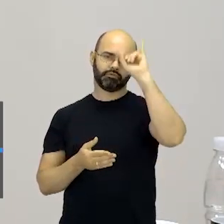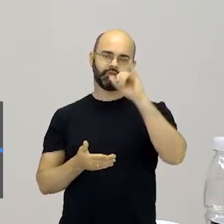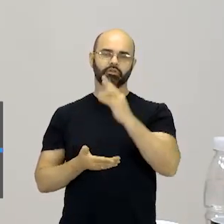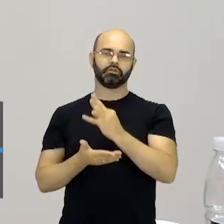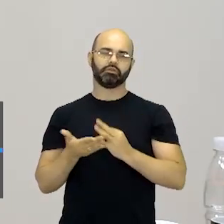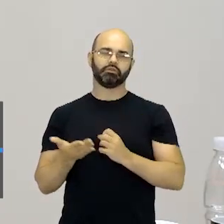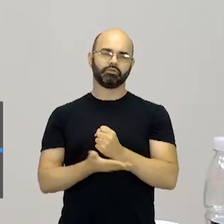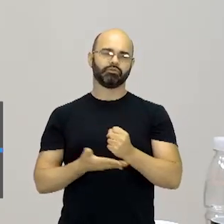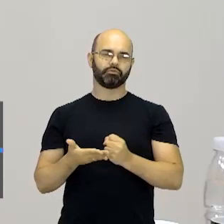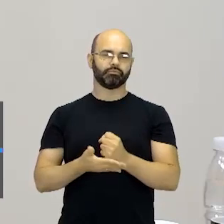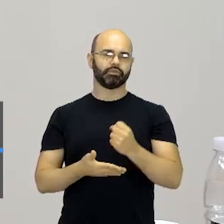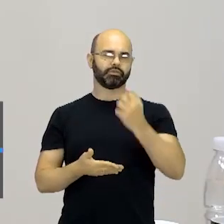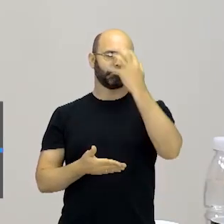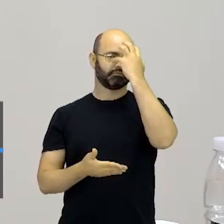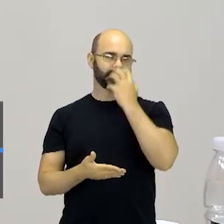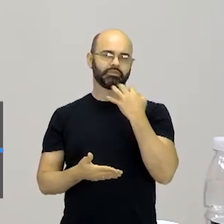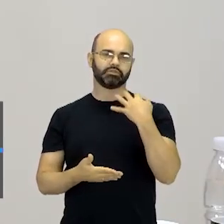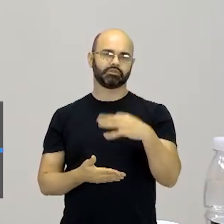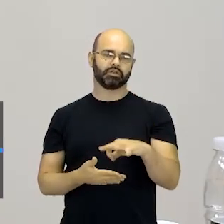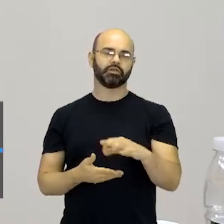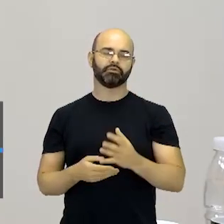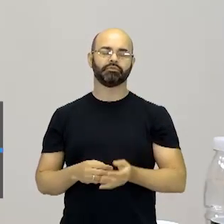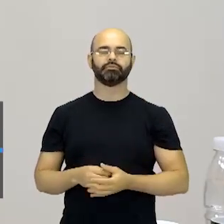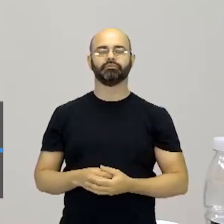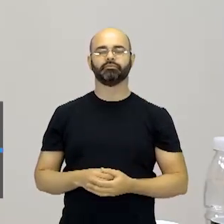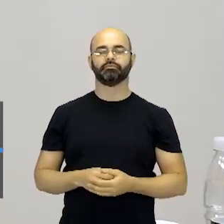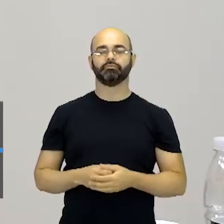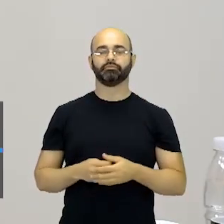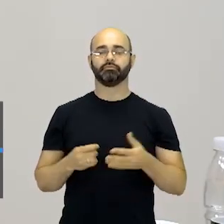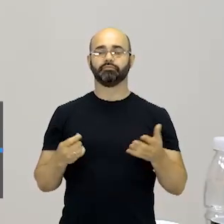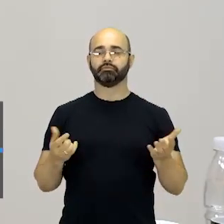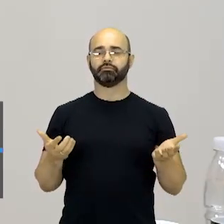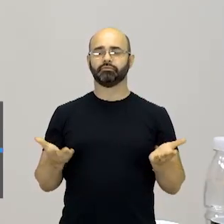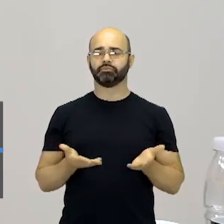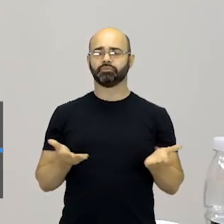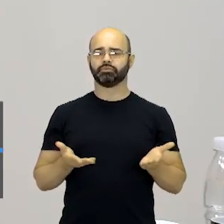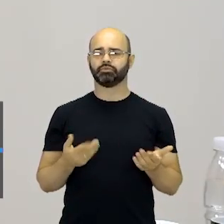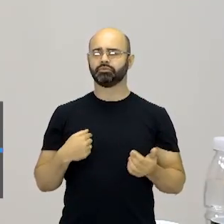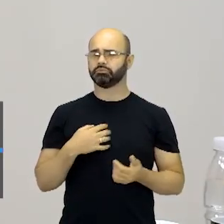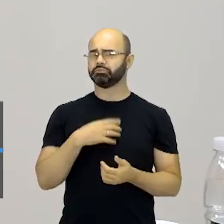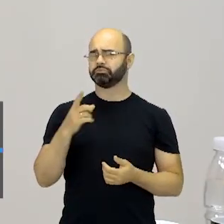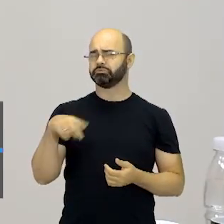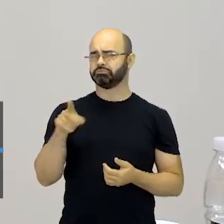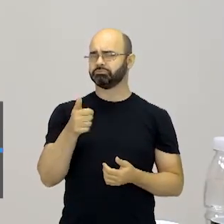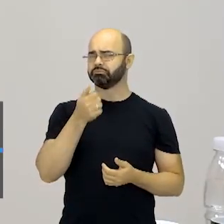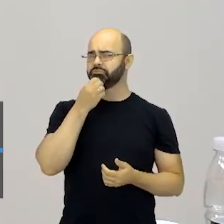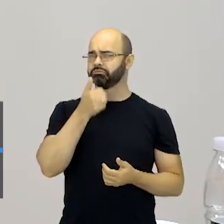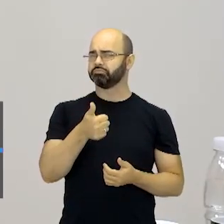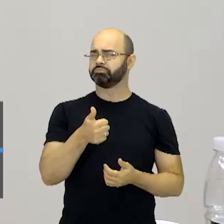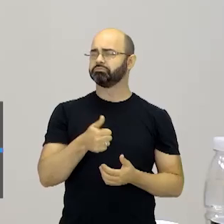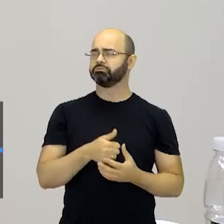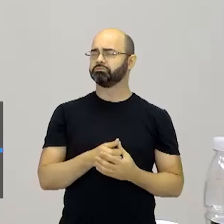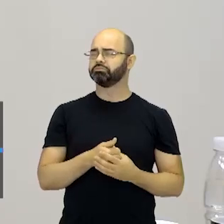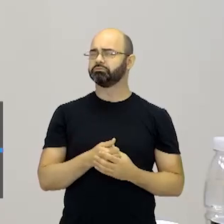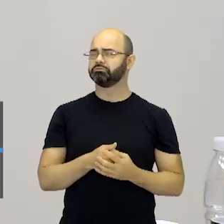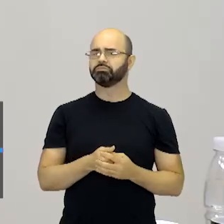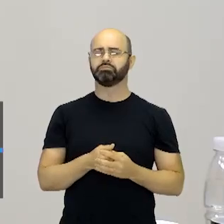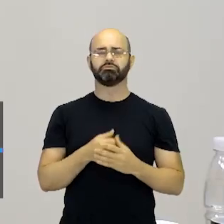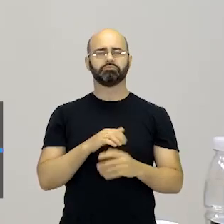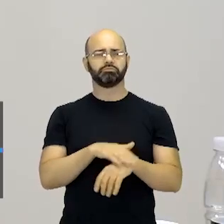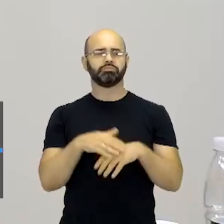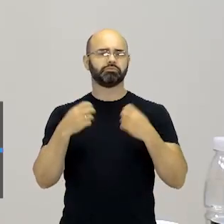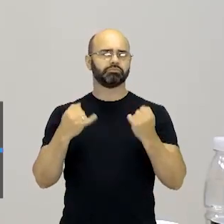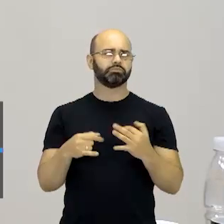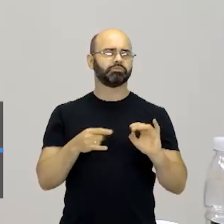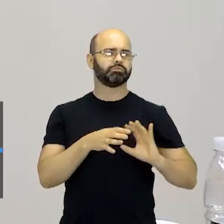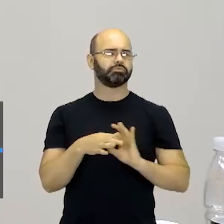embasamento científico e agora, né, pelo jeito aí, eu acredito que eles foram bem, eles mandaram bem, assim, dentro do contexto,